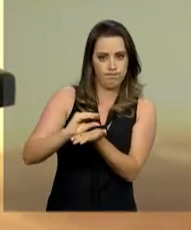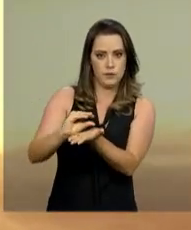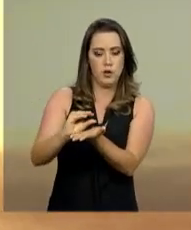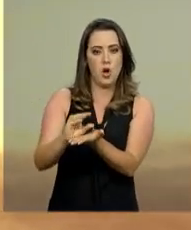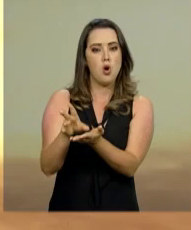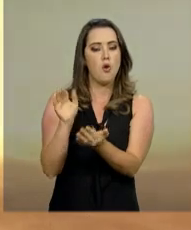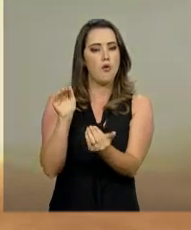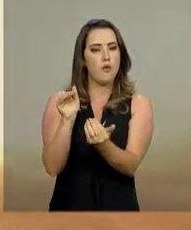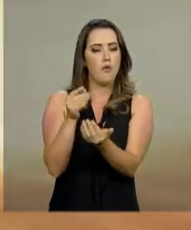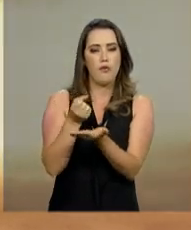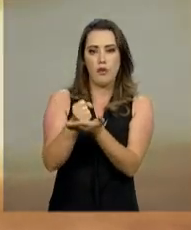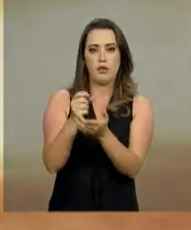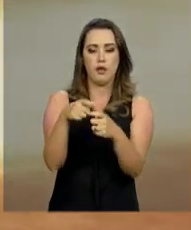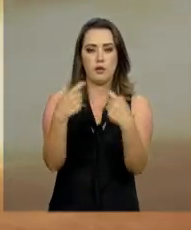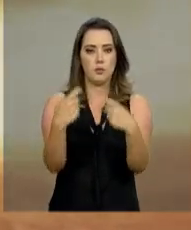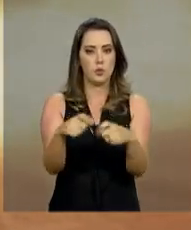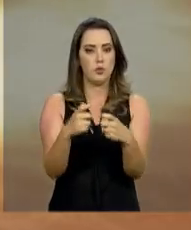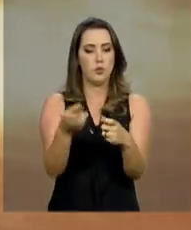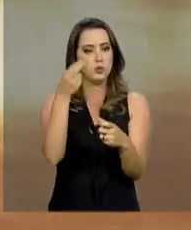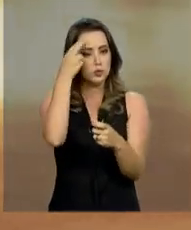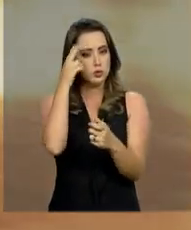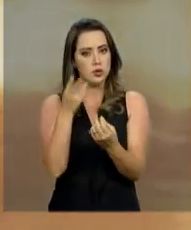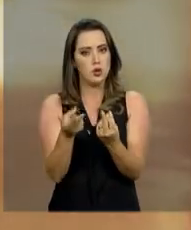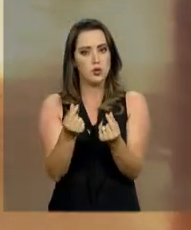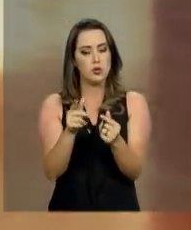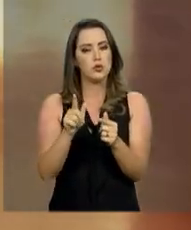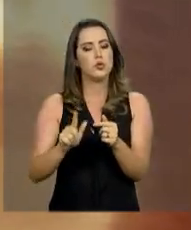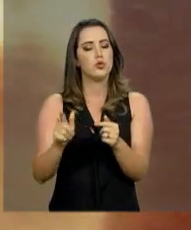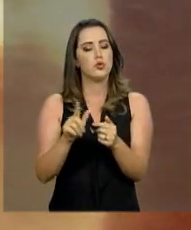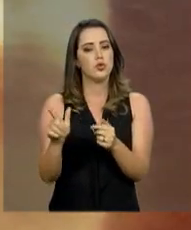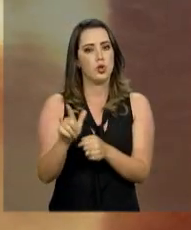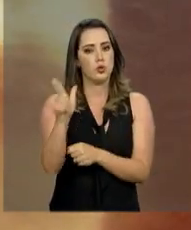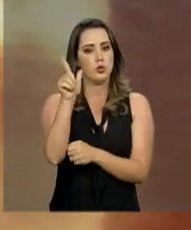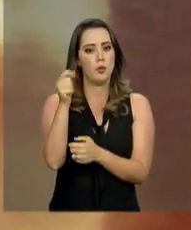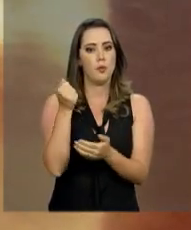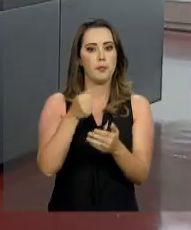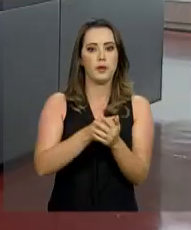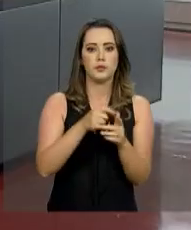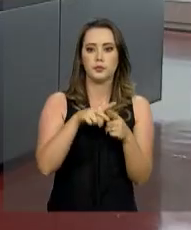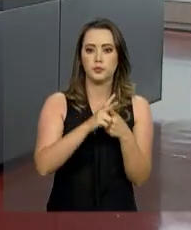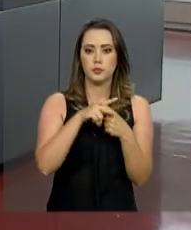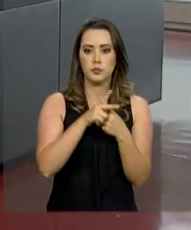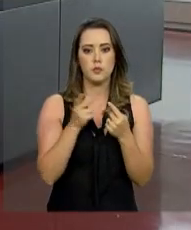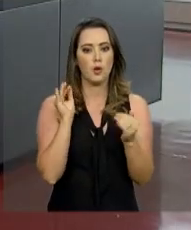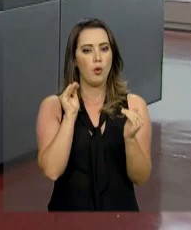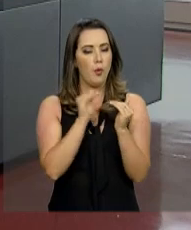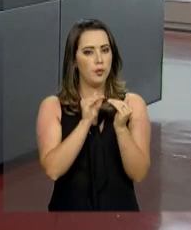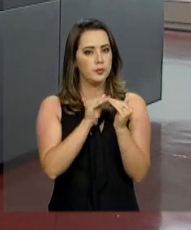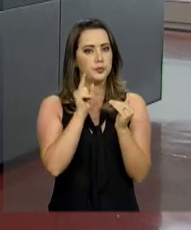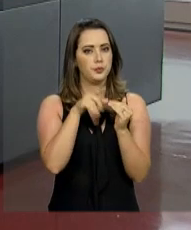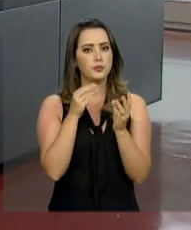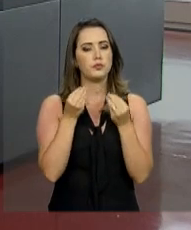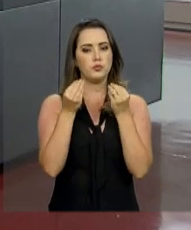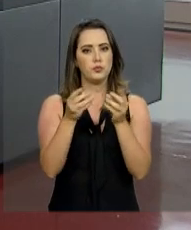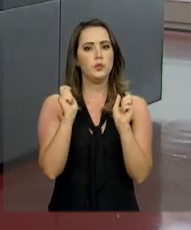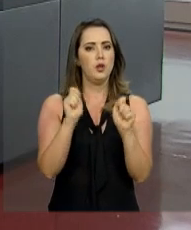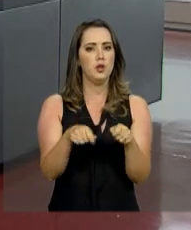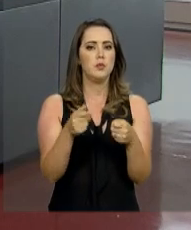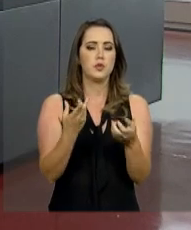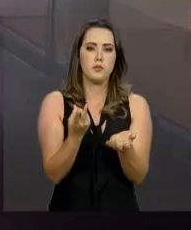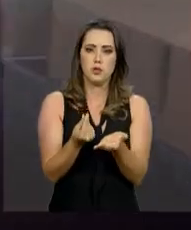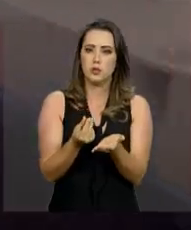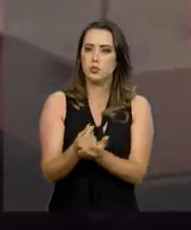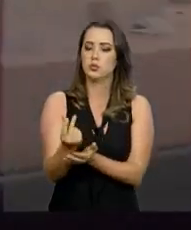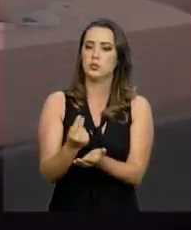instituição cultural e os rendimentos do fundo seriam utilizados para financiar as atividades o objetivo é garantir uma fonte de